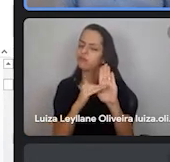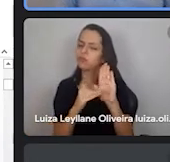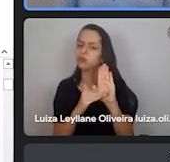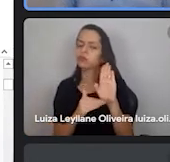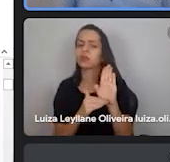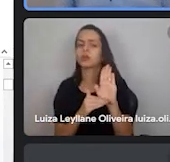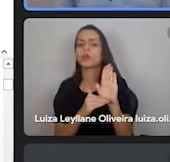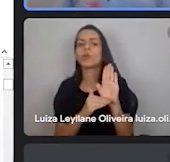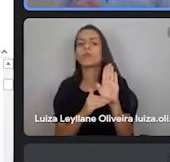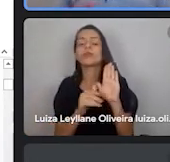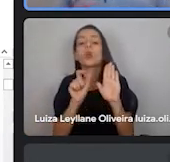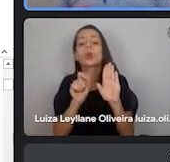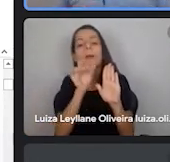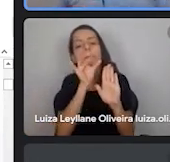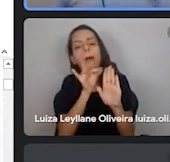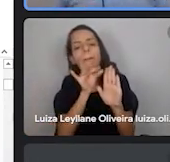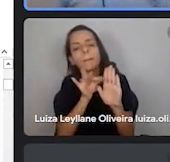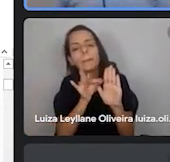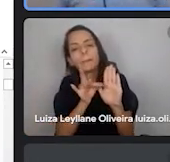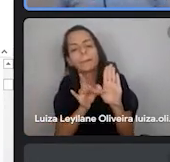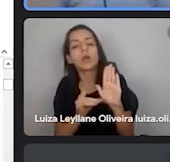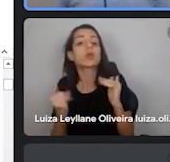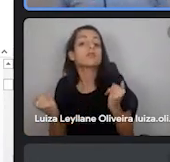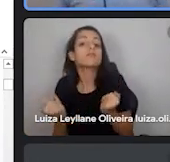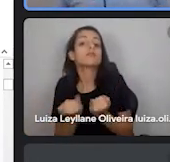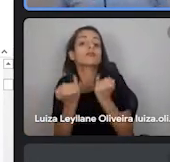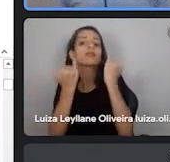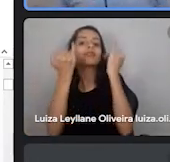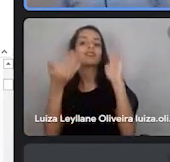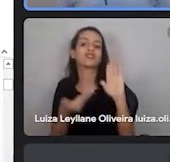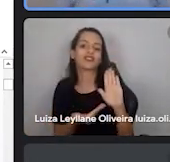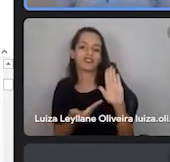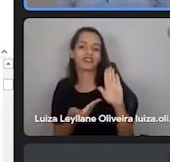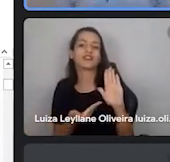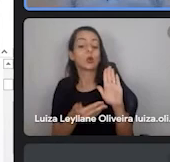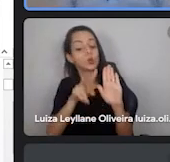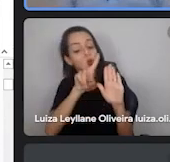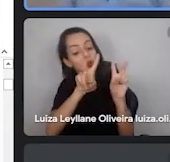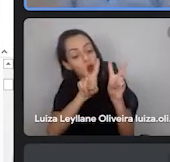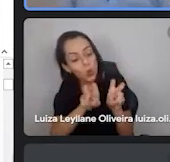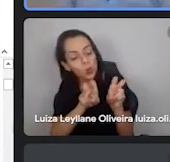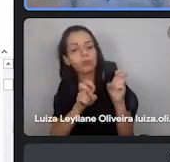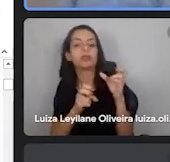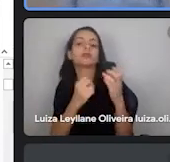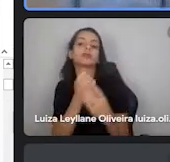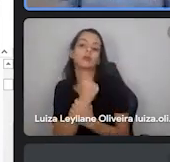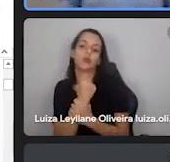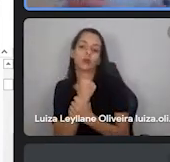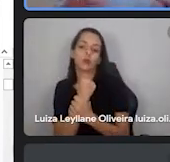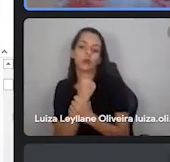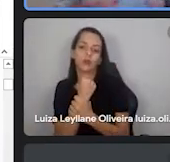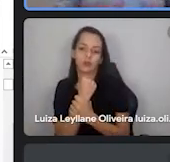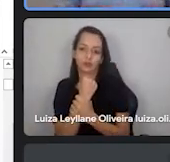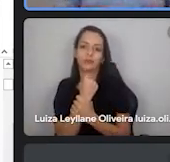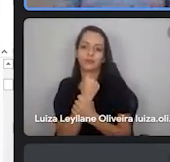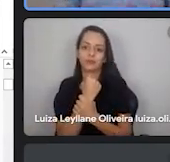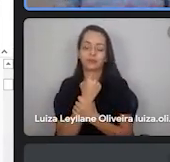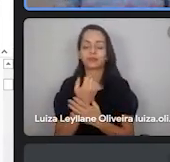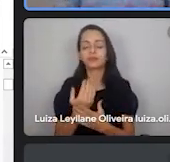dizer assim, os itens mais importantes referente à segurança. Ah, mas lá